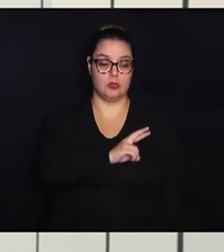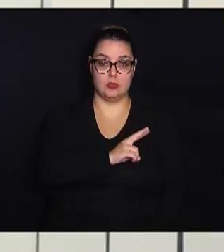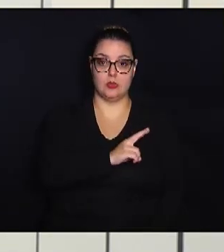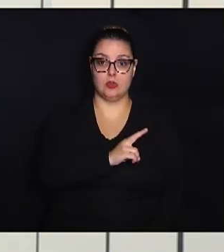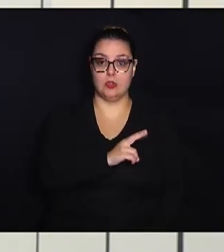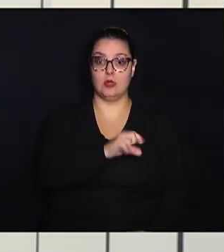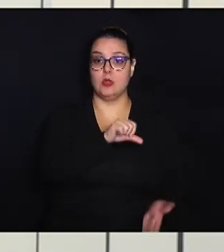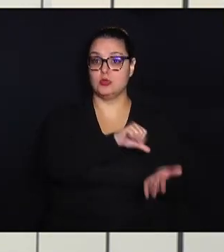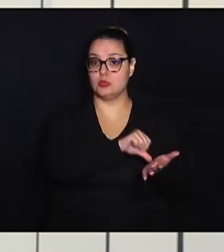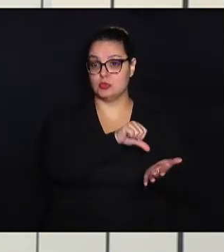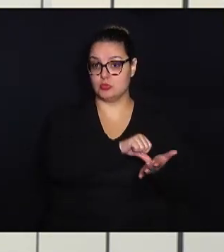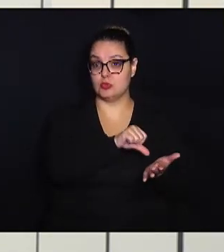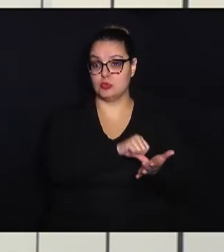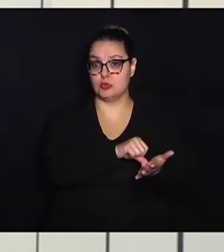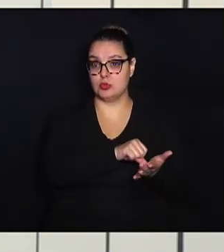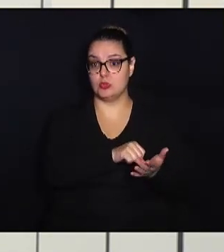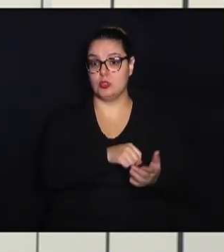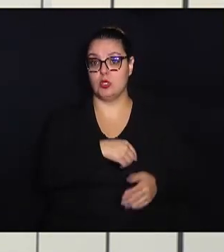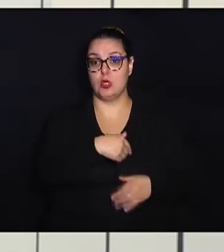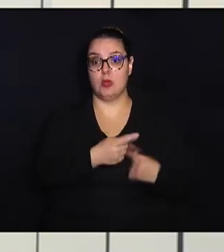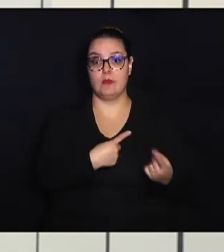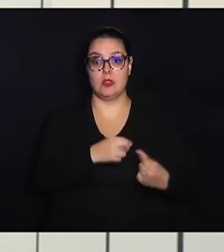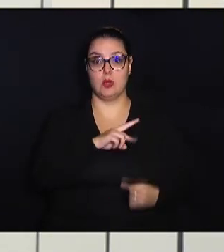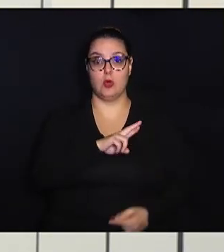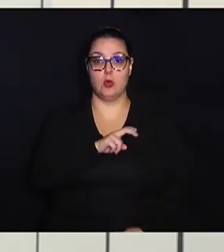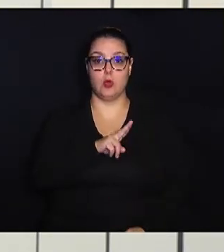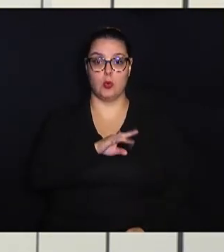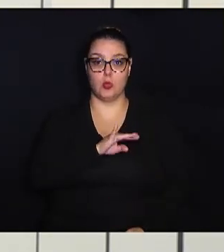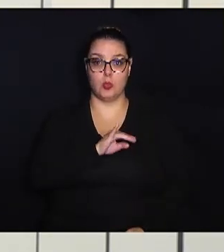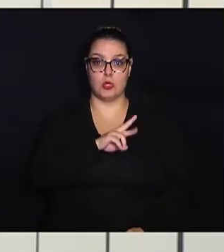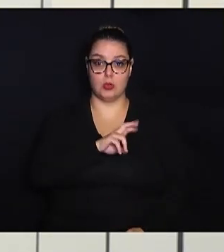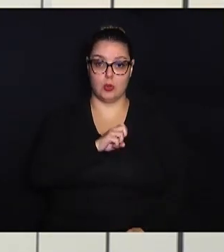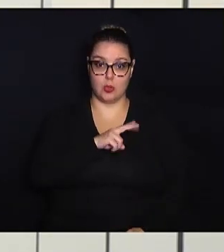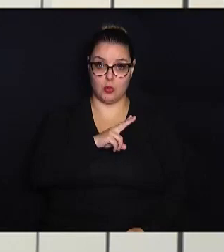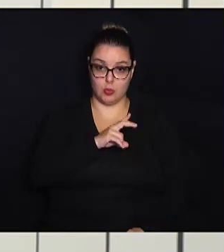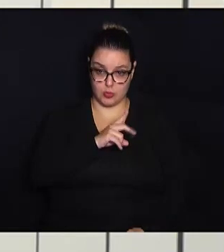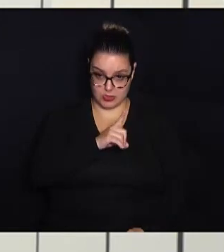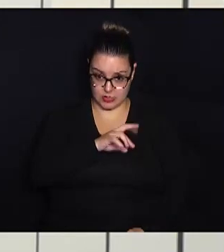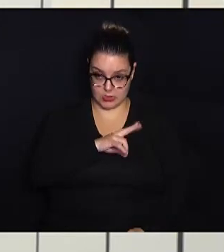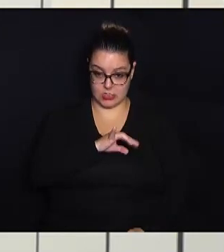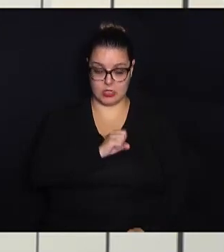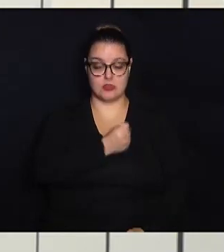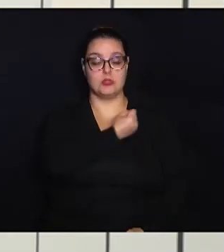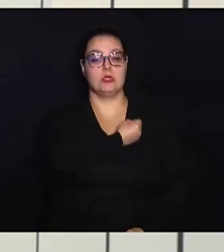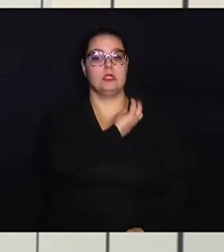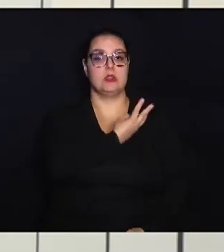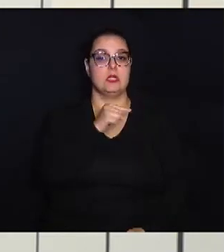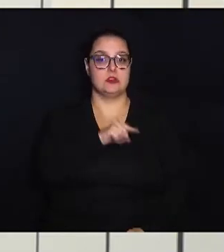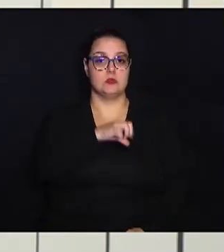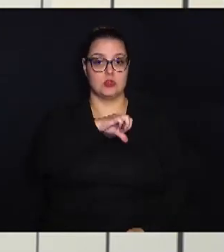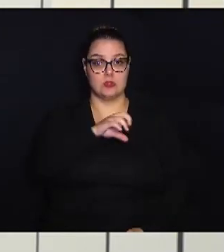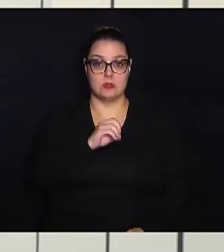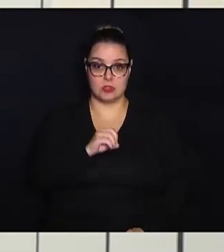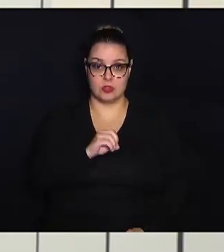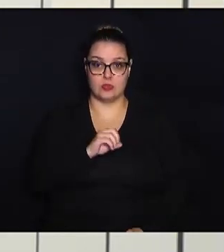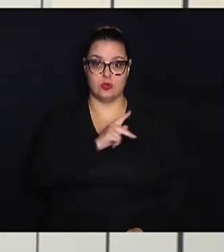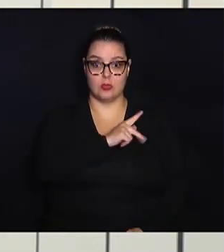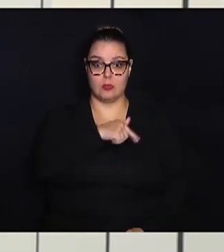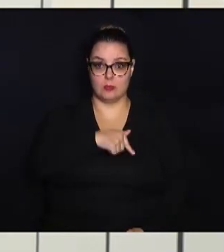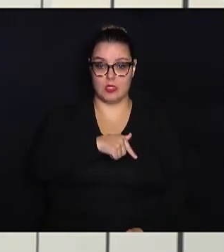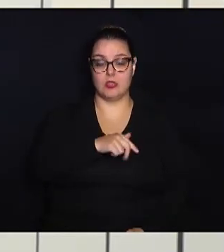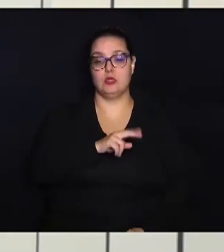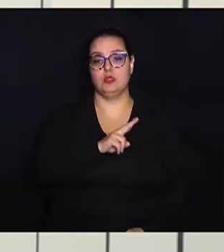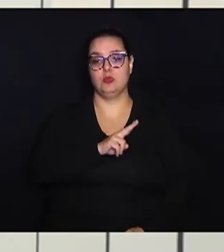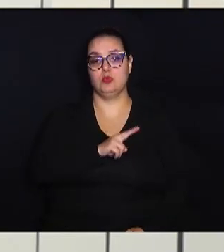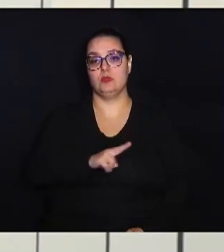unidade fica na aveninda Rui Rodrigues 3900 3.900 no Parque Universitário e a unidade do Campo